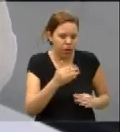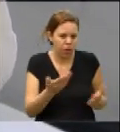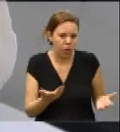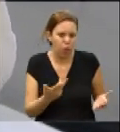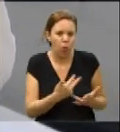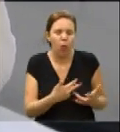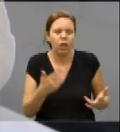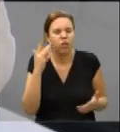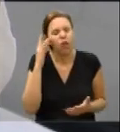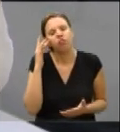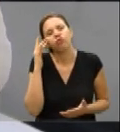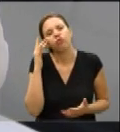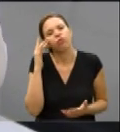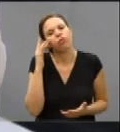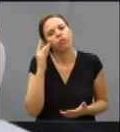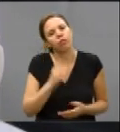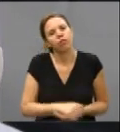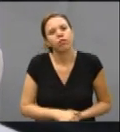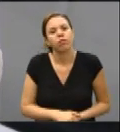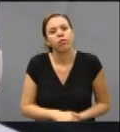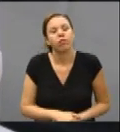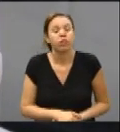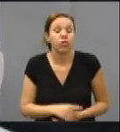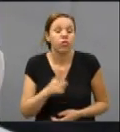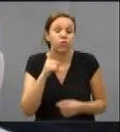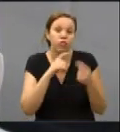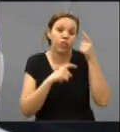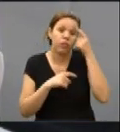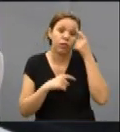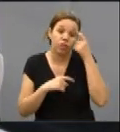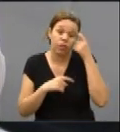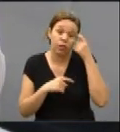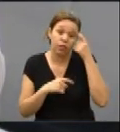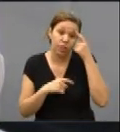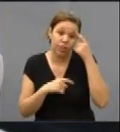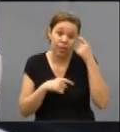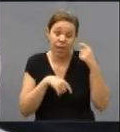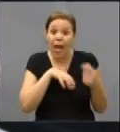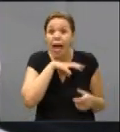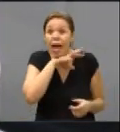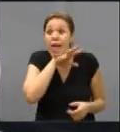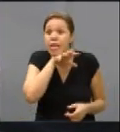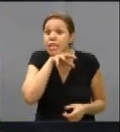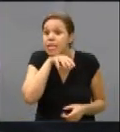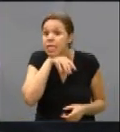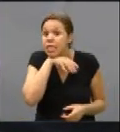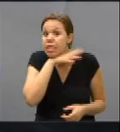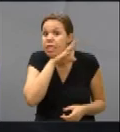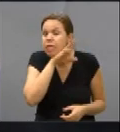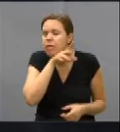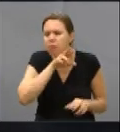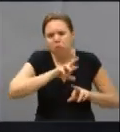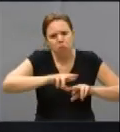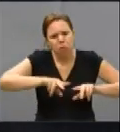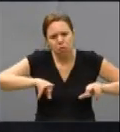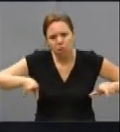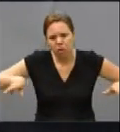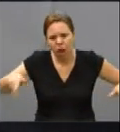uma coisa que eu acho difícil é animais. Animais em geral, assim.